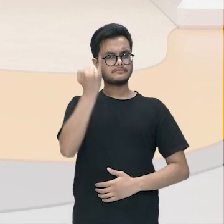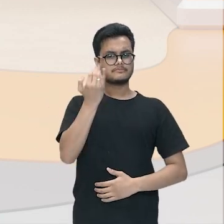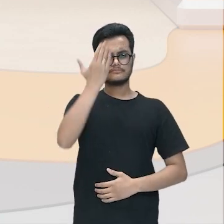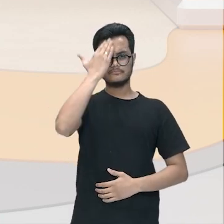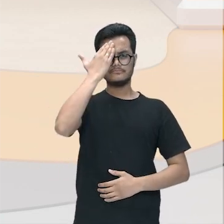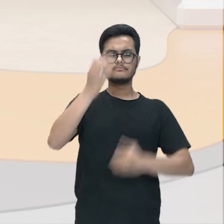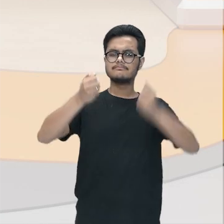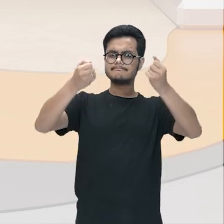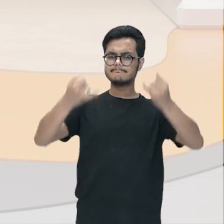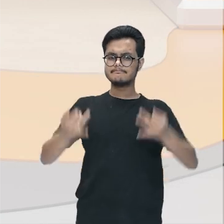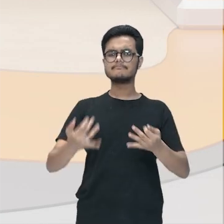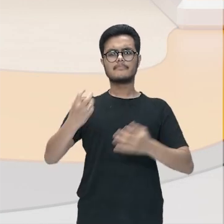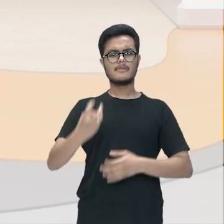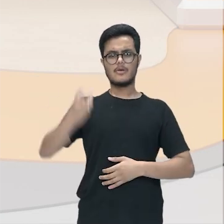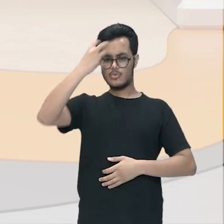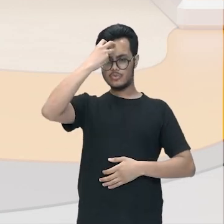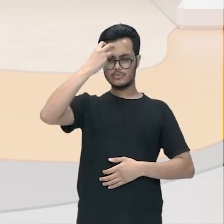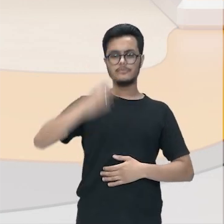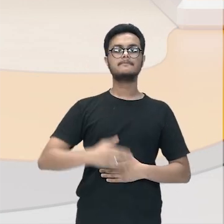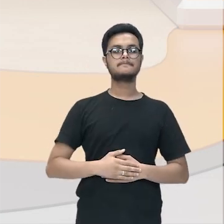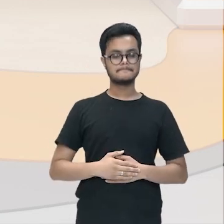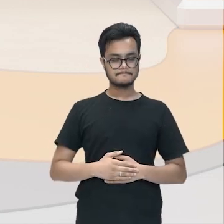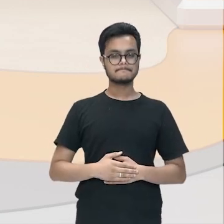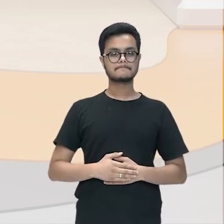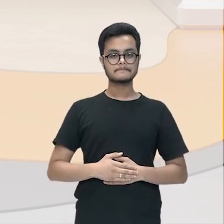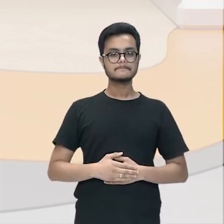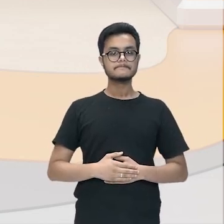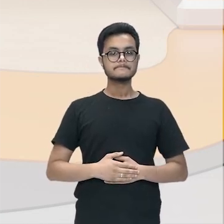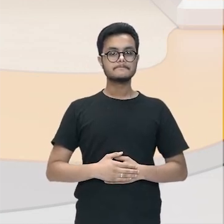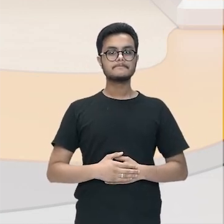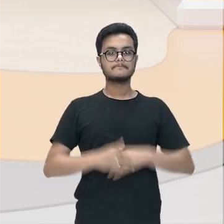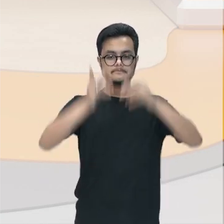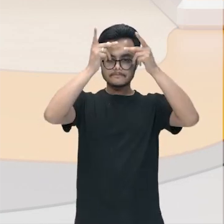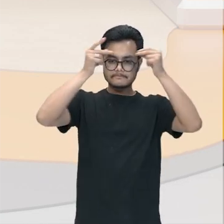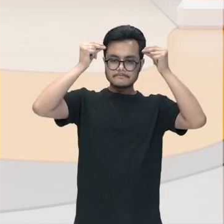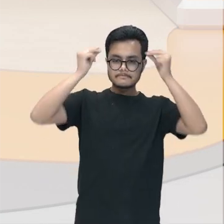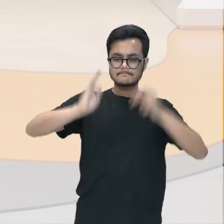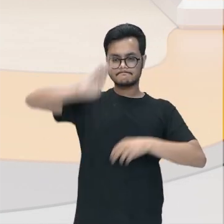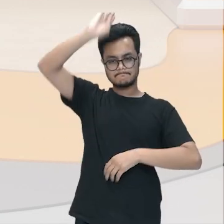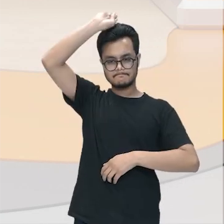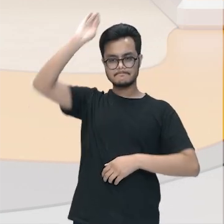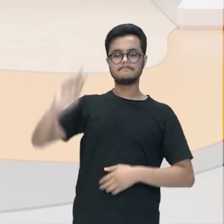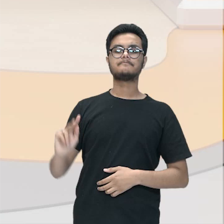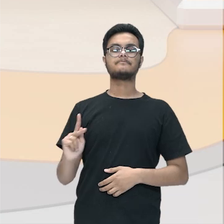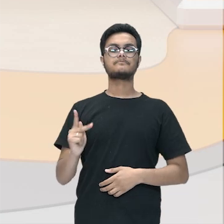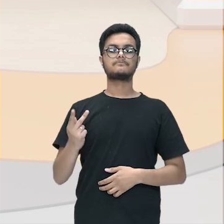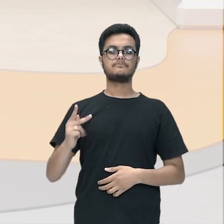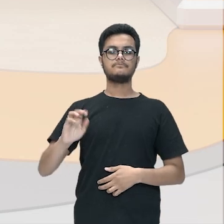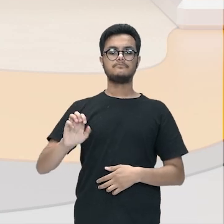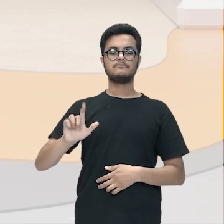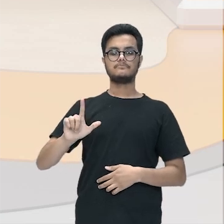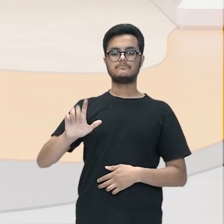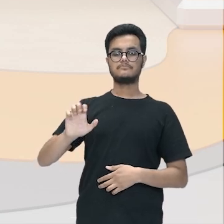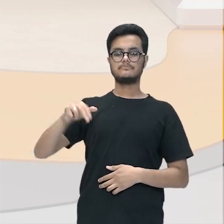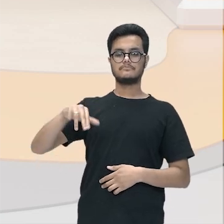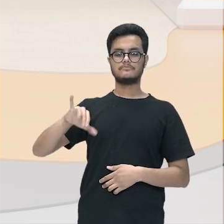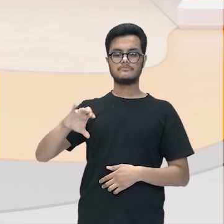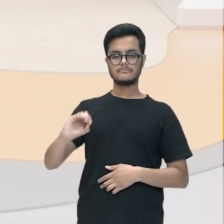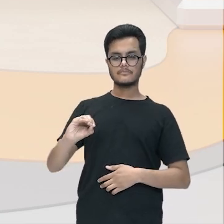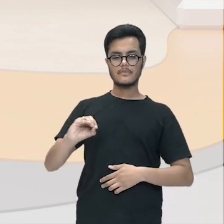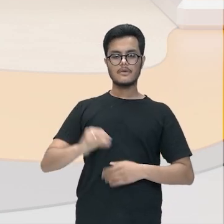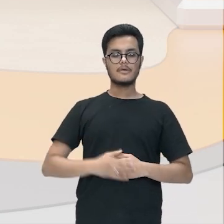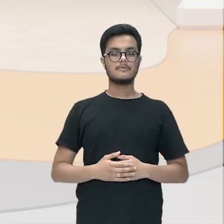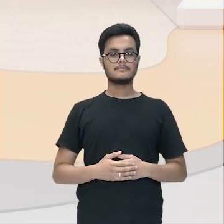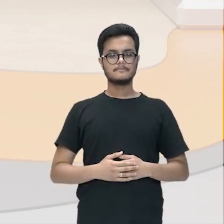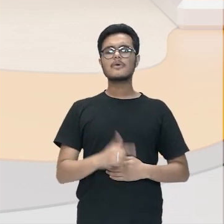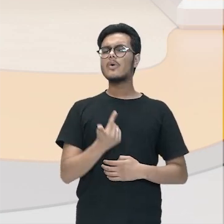então sobre essa cultura greco-romana, a cultura então helênica, tá? E para a gente agora começar a trabalhar uma